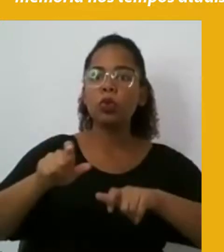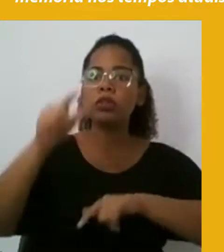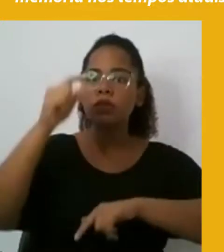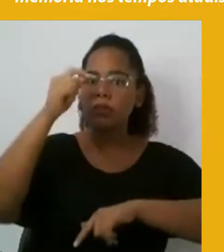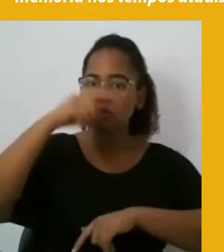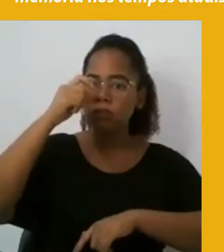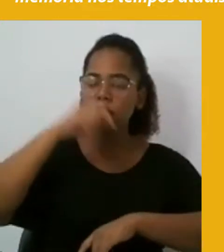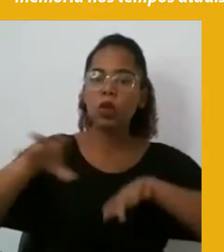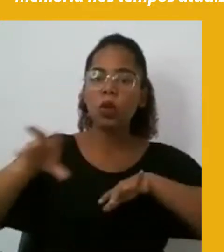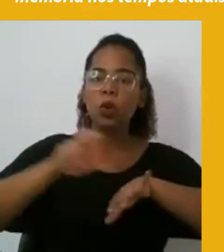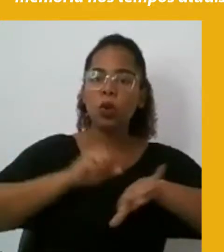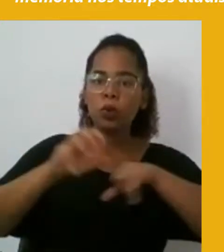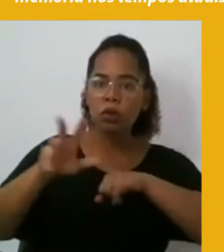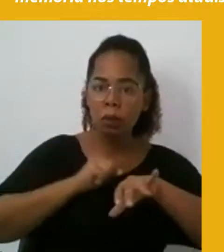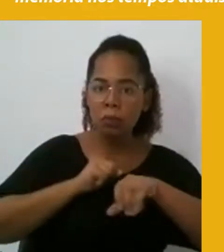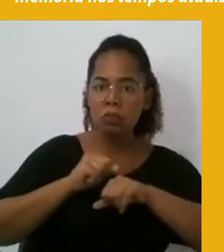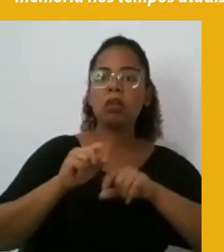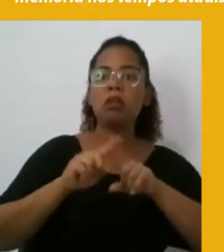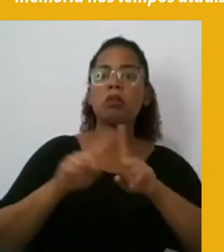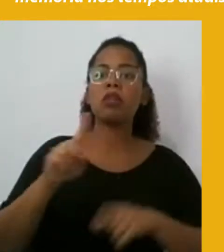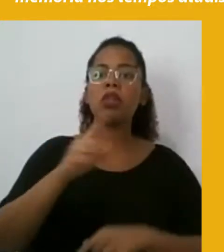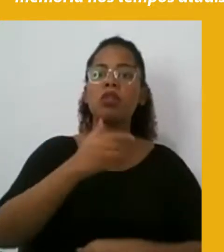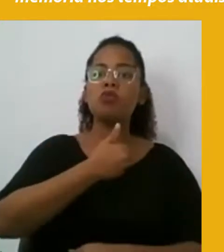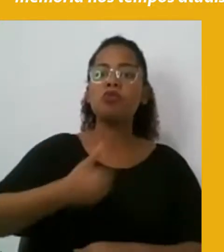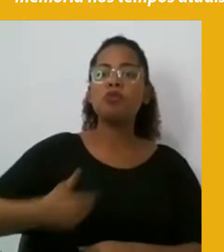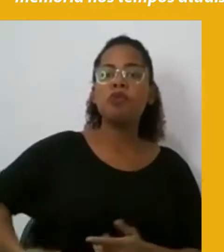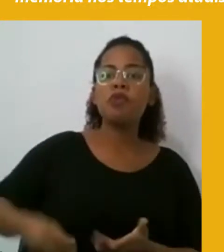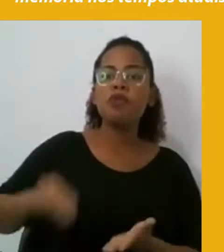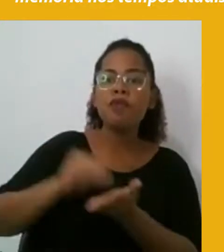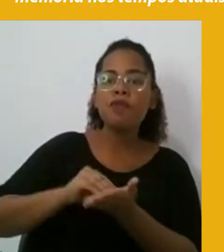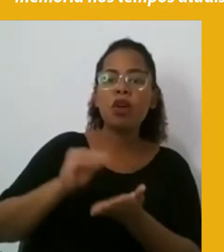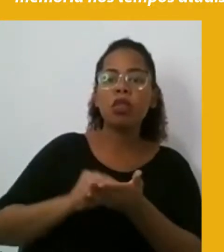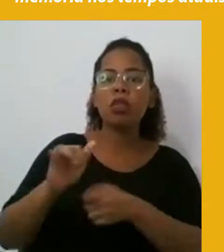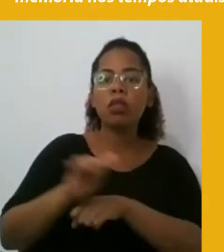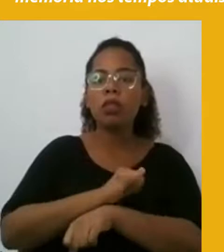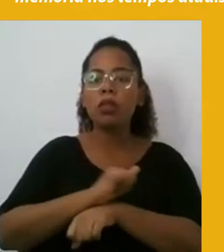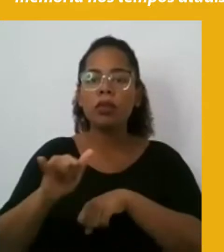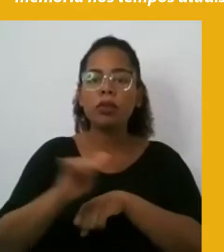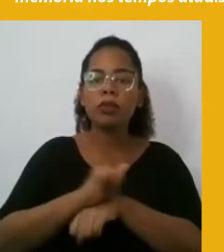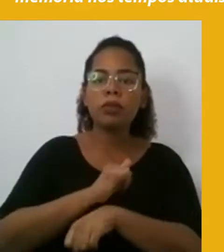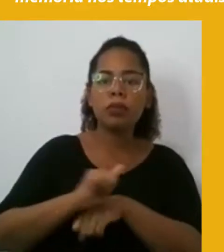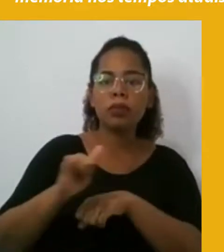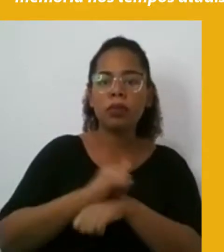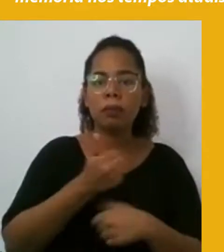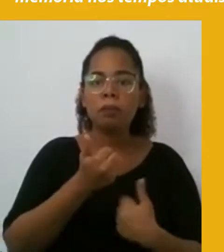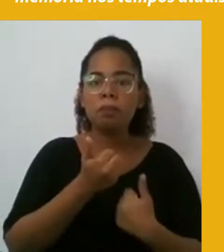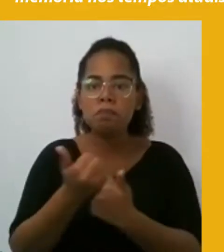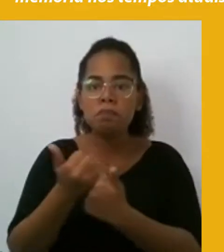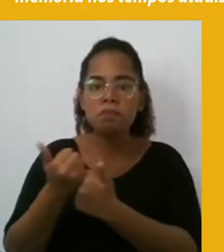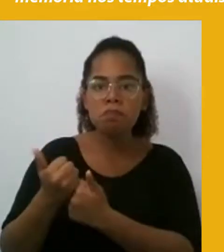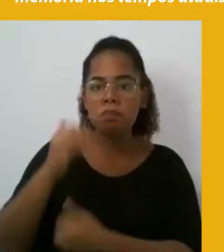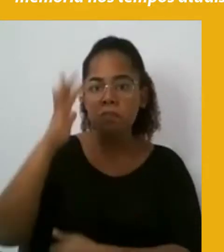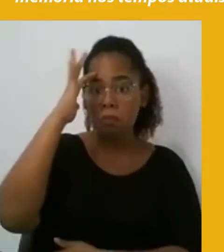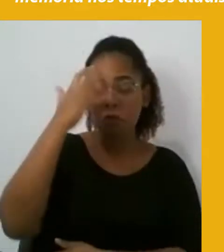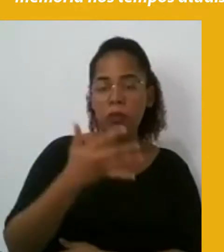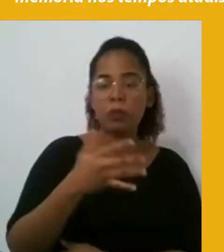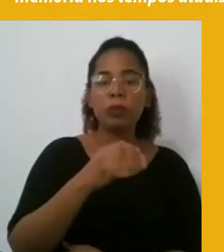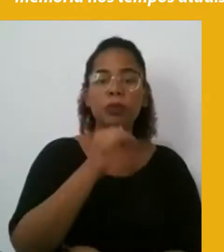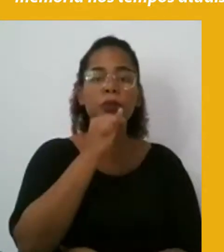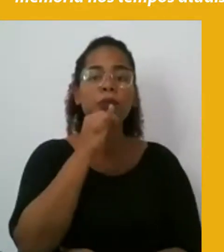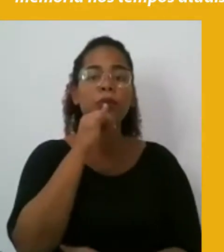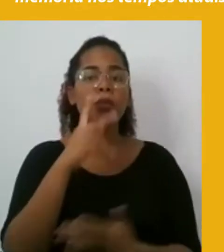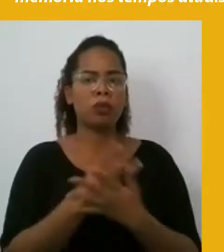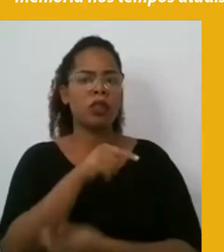tomou providências, mesmo sabendo e alertado, né, sobre a desembarque no Rio de Janeiro, de